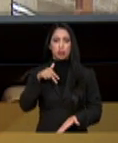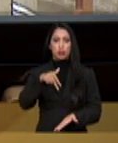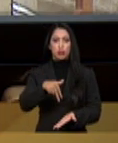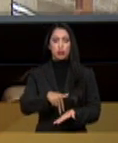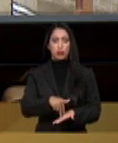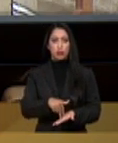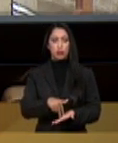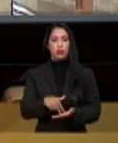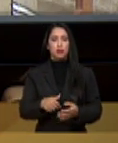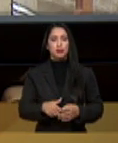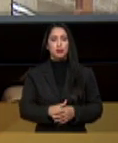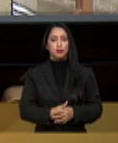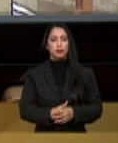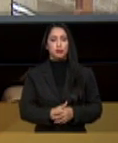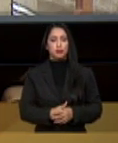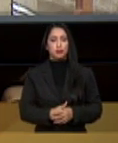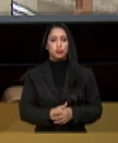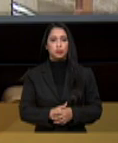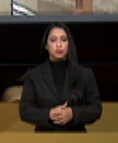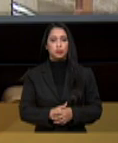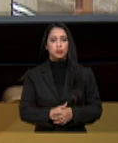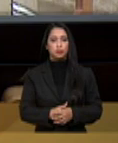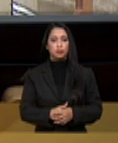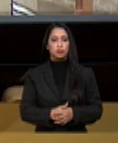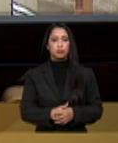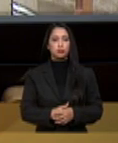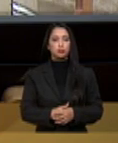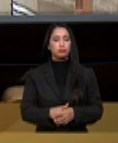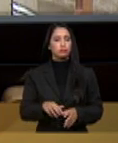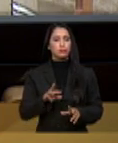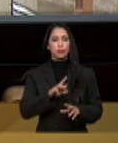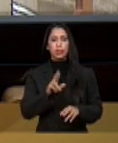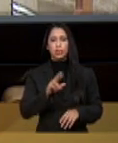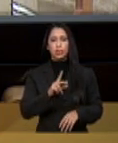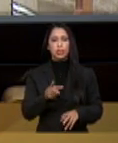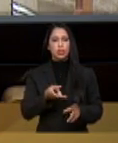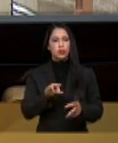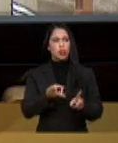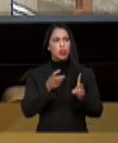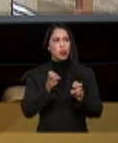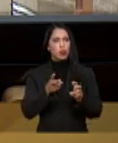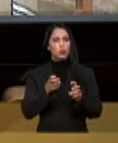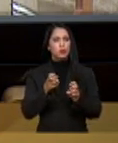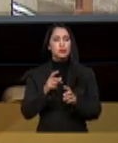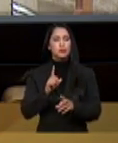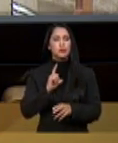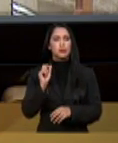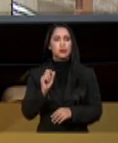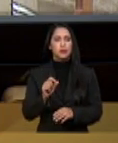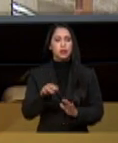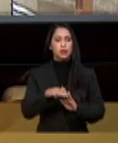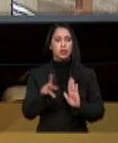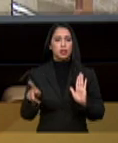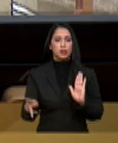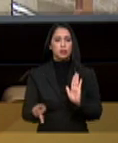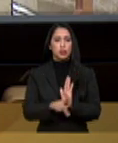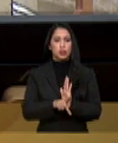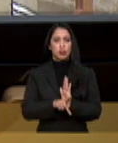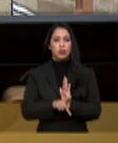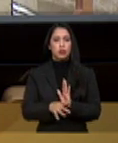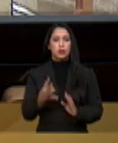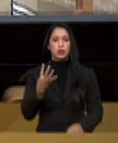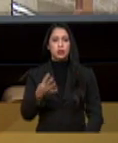4980. STF julga ação sobre se é possível representação fiscal para fins penais nos crimes contra a Previdência Social.